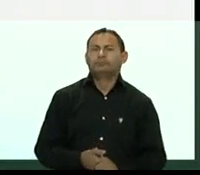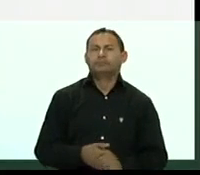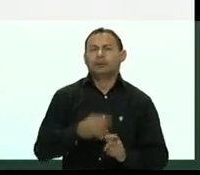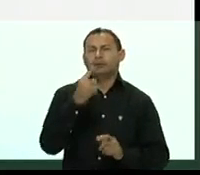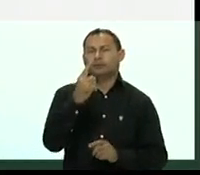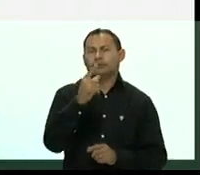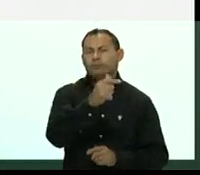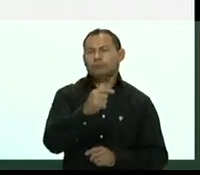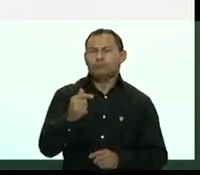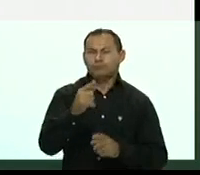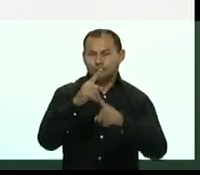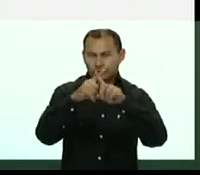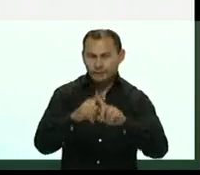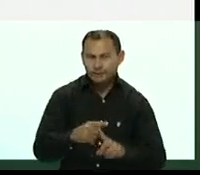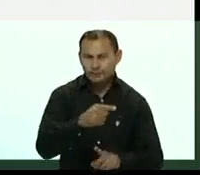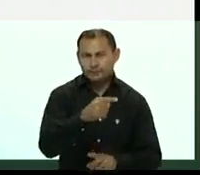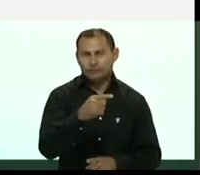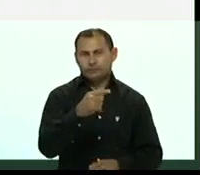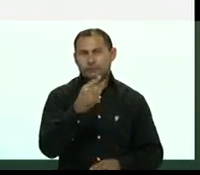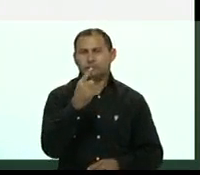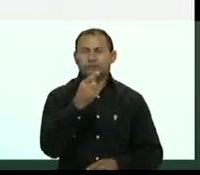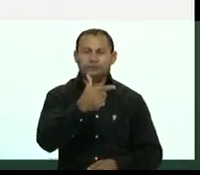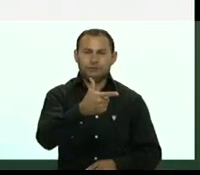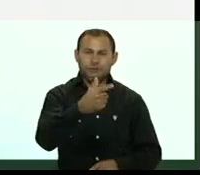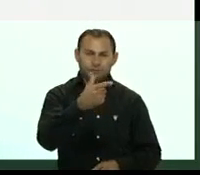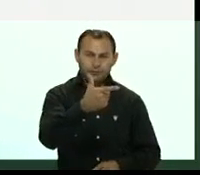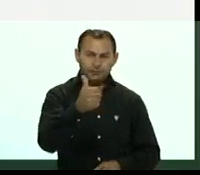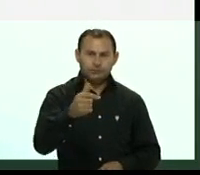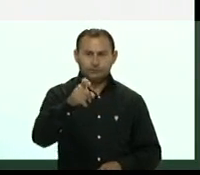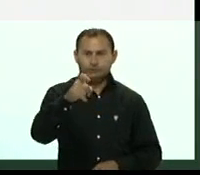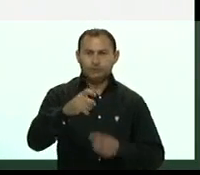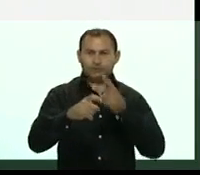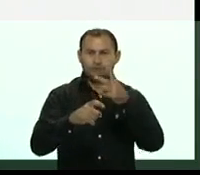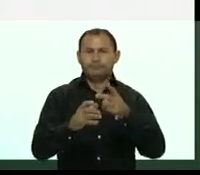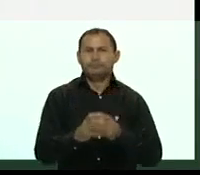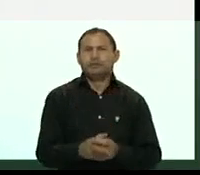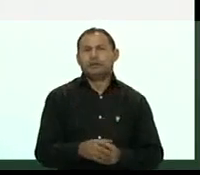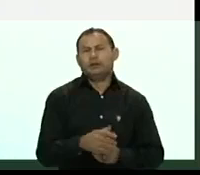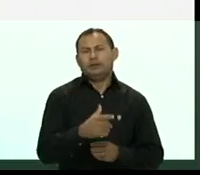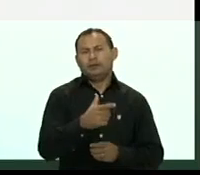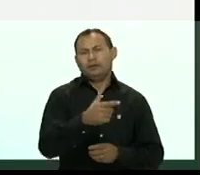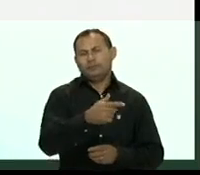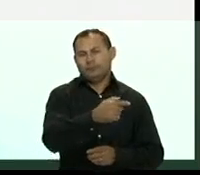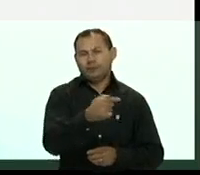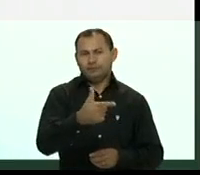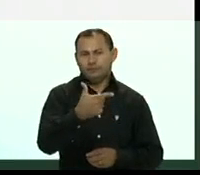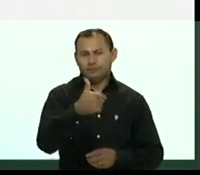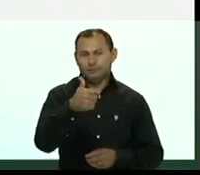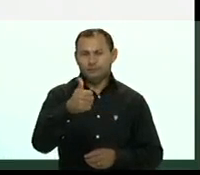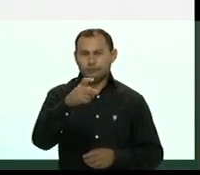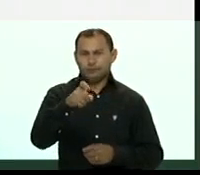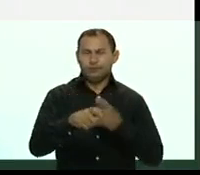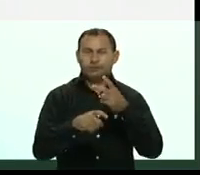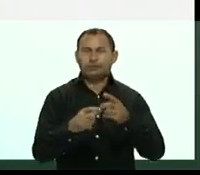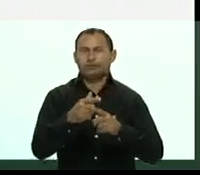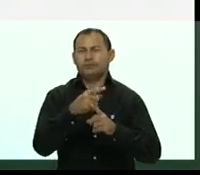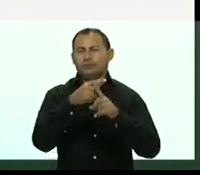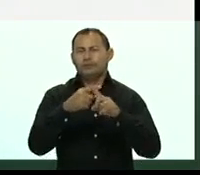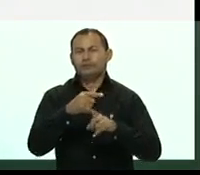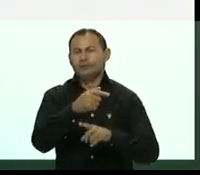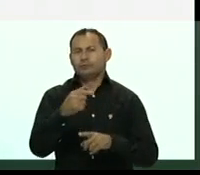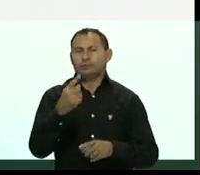vezes 21x ao quadrado, menos 21x ao quadrado. E menos 1 vezes mais 1, menos